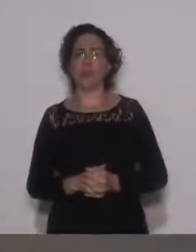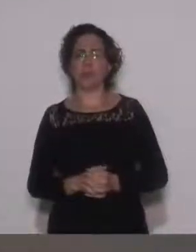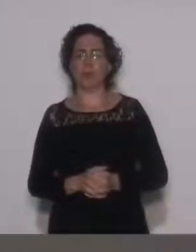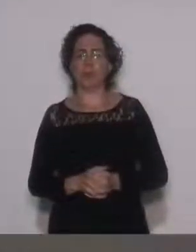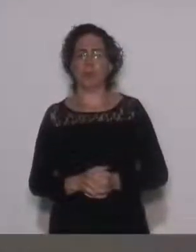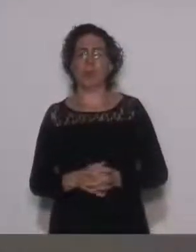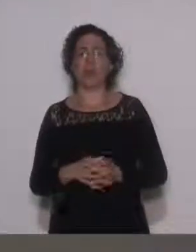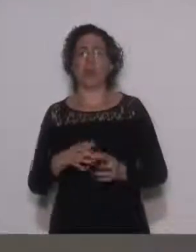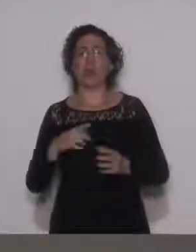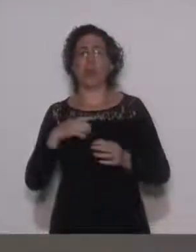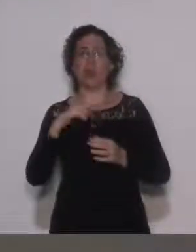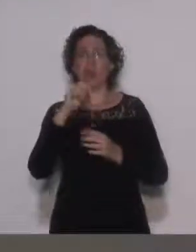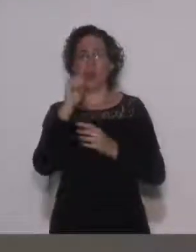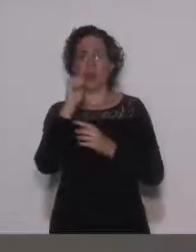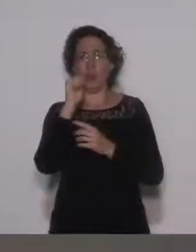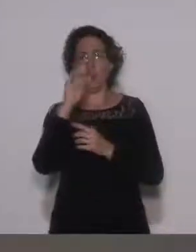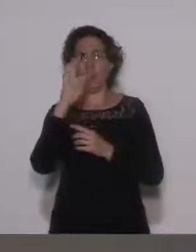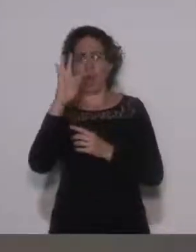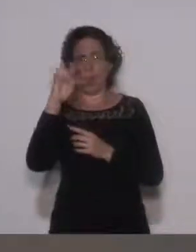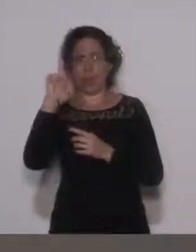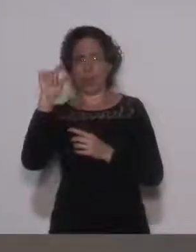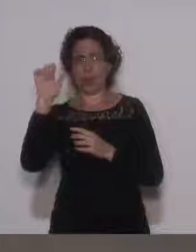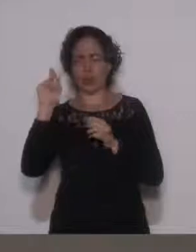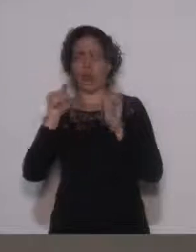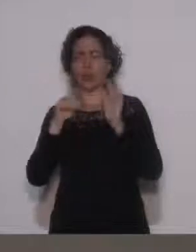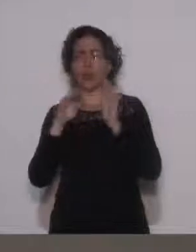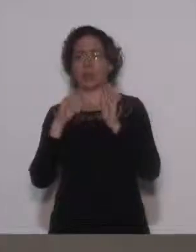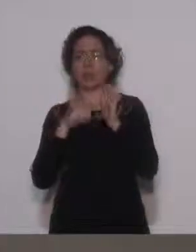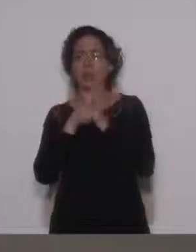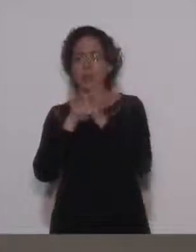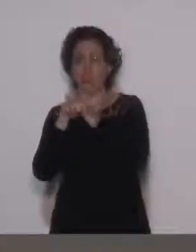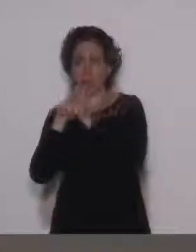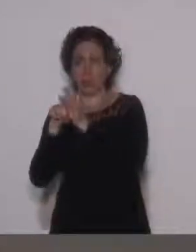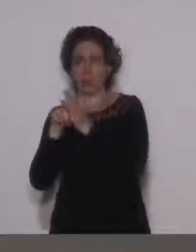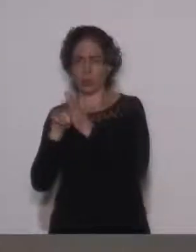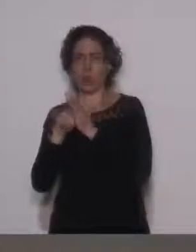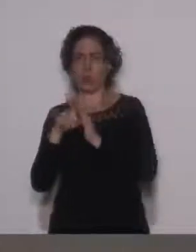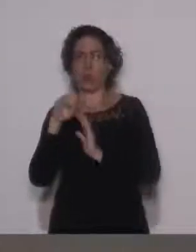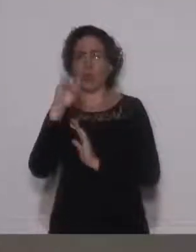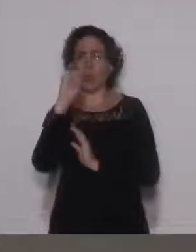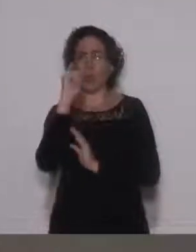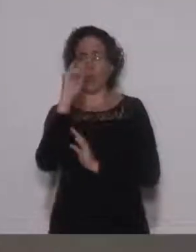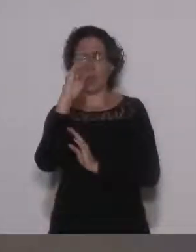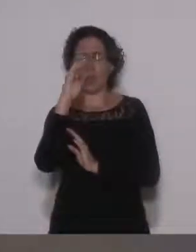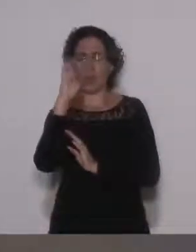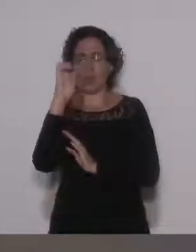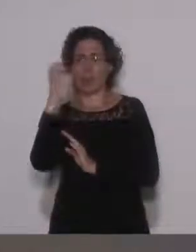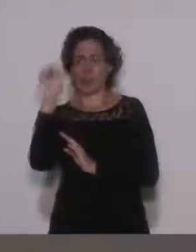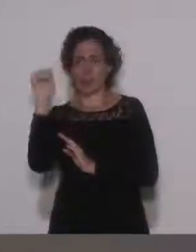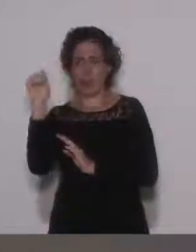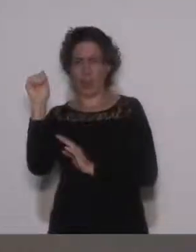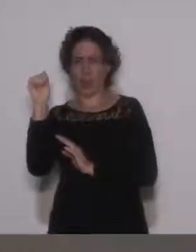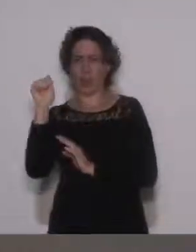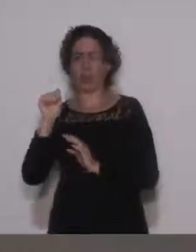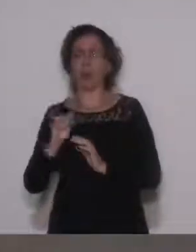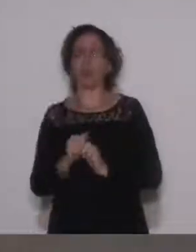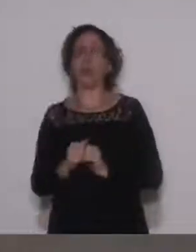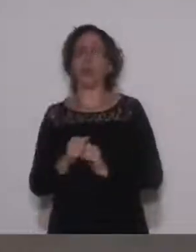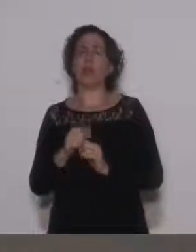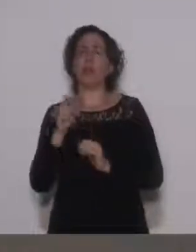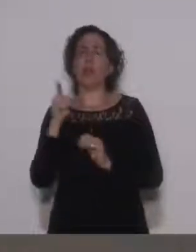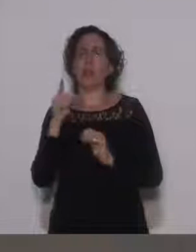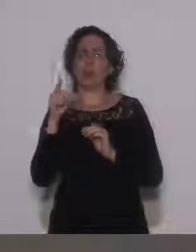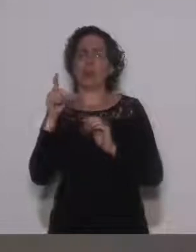O Atlas aponta, e ele foi produzido pelo Instituto de Pesquisa Aplicada, né, que é o IPE, de Pesquisa Econômica Aplicada, e